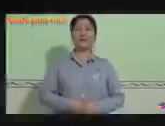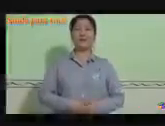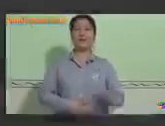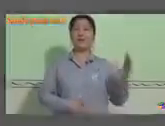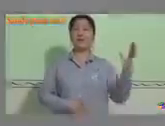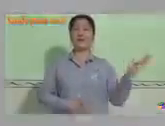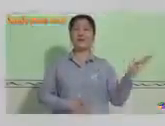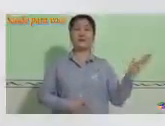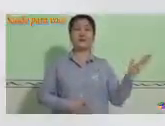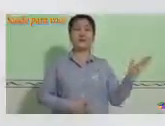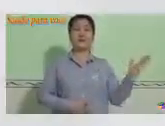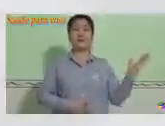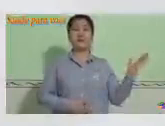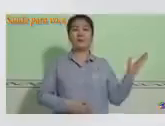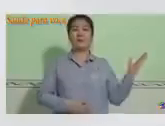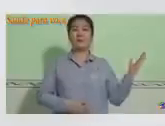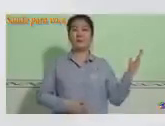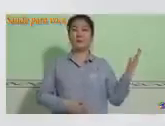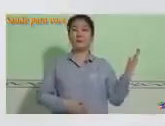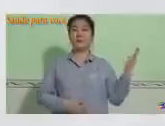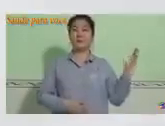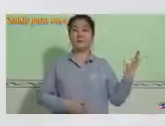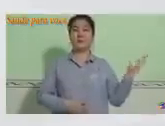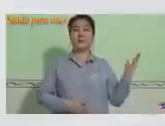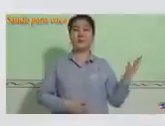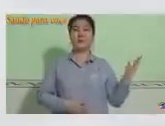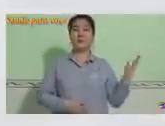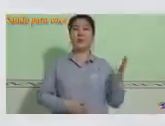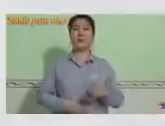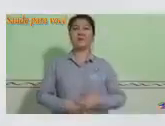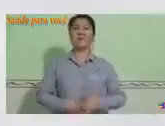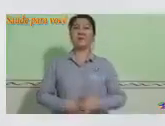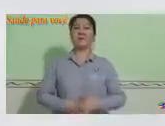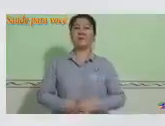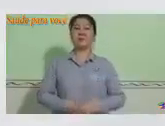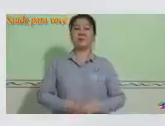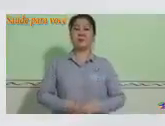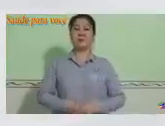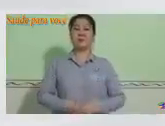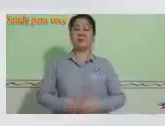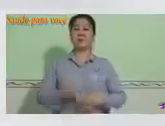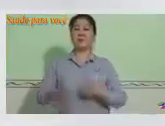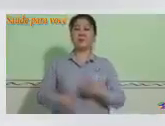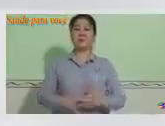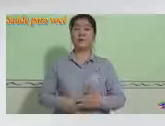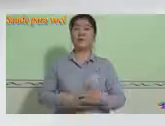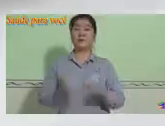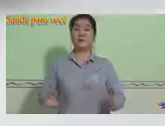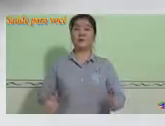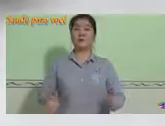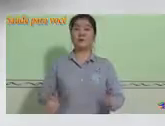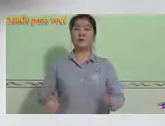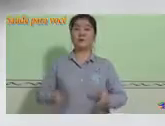Depois deve-se 2. Deitar de costas no banco inclinado, segurando os halteres com um peso adequado, ponto, e